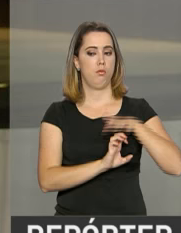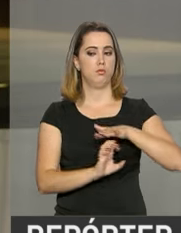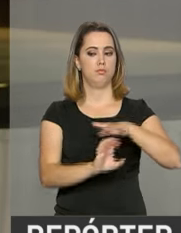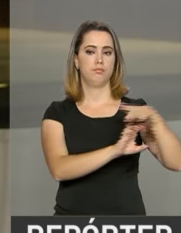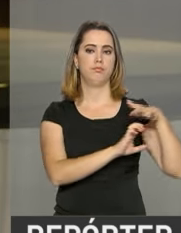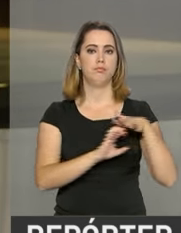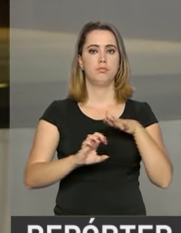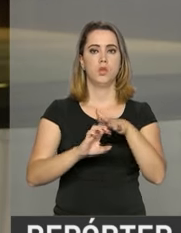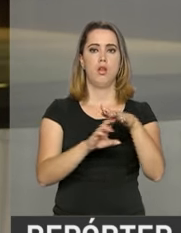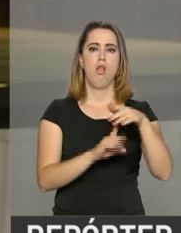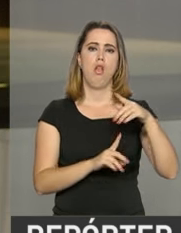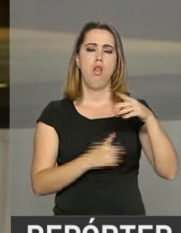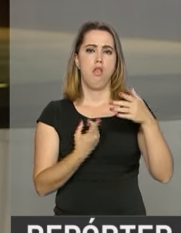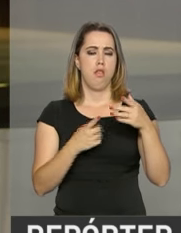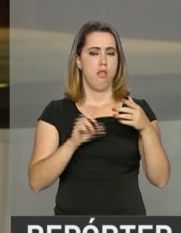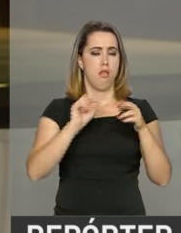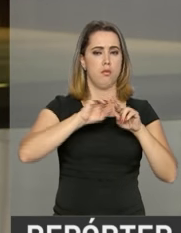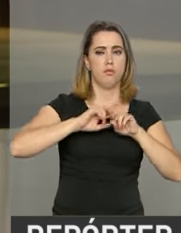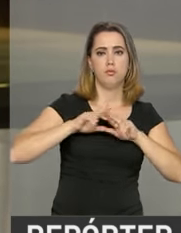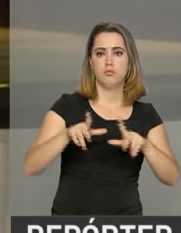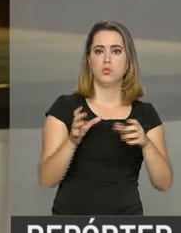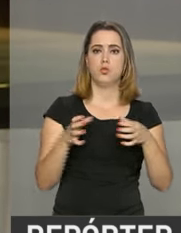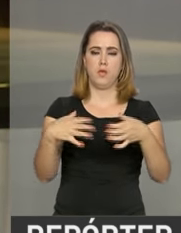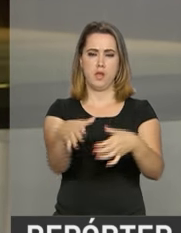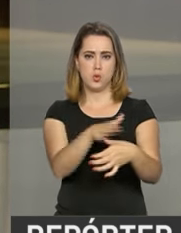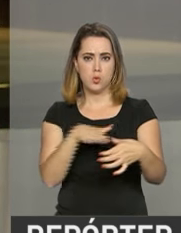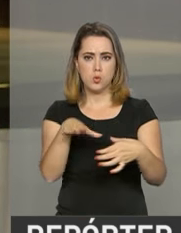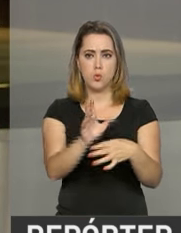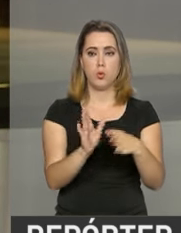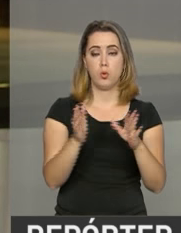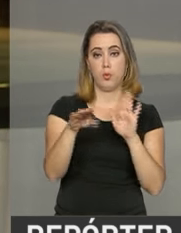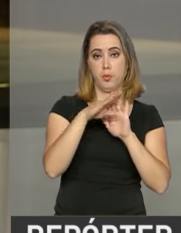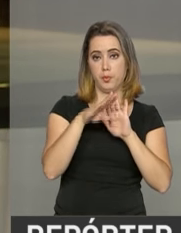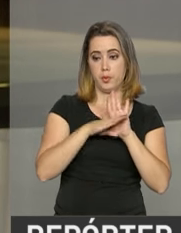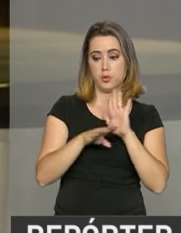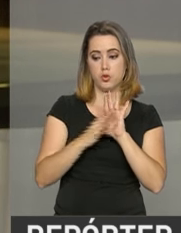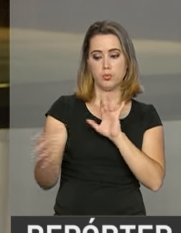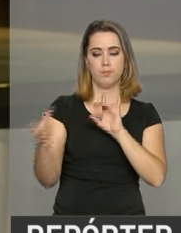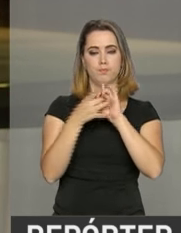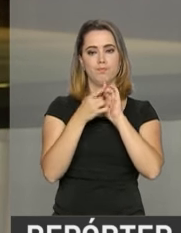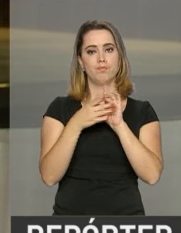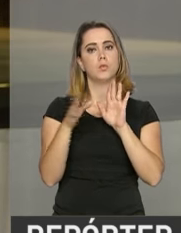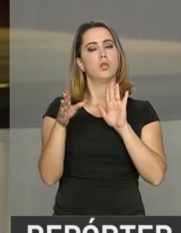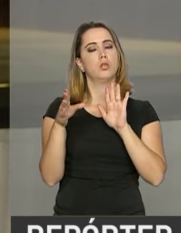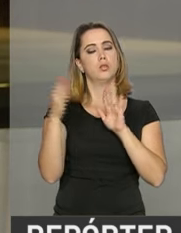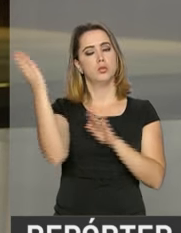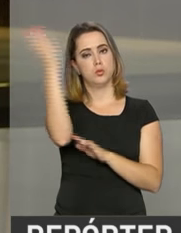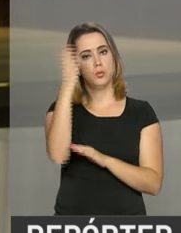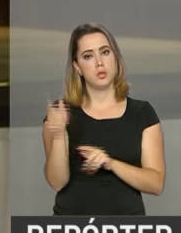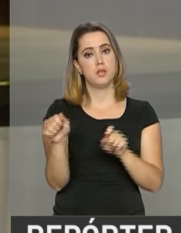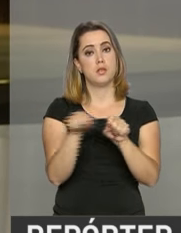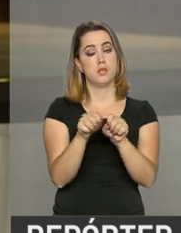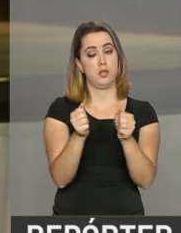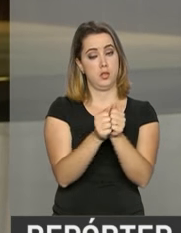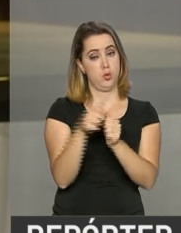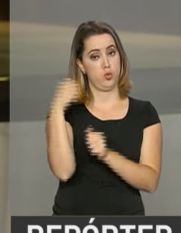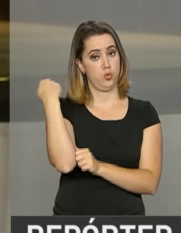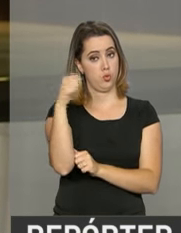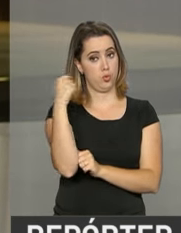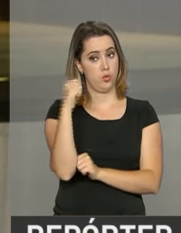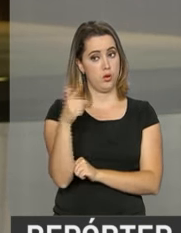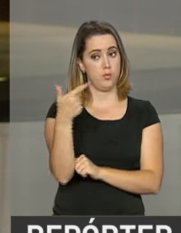feiras internacionais e mesmo projetos conjuntos do Brasil e da Argentina em outros países Lembrando que a